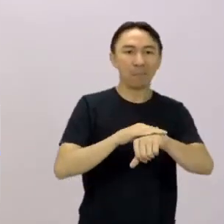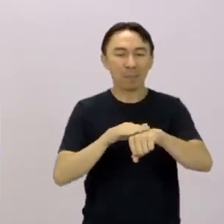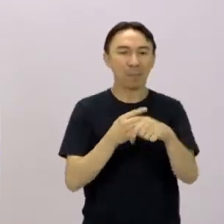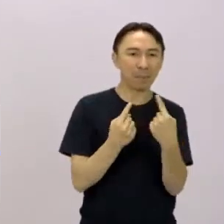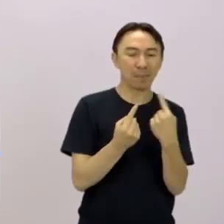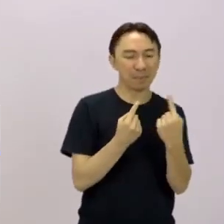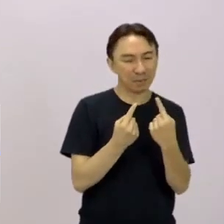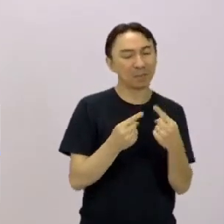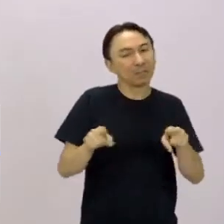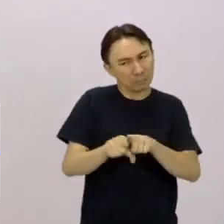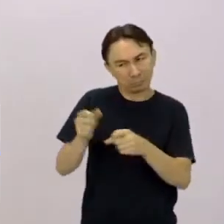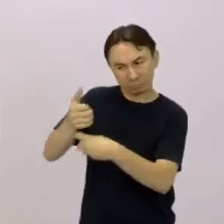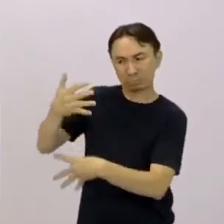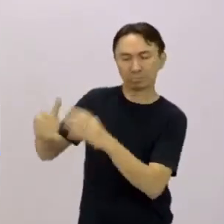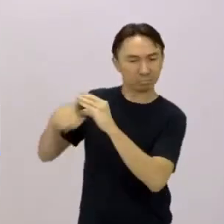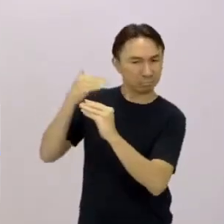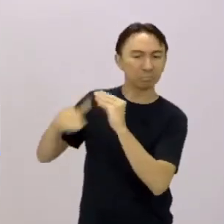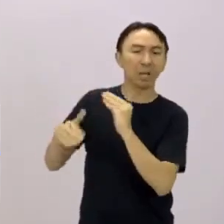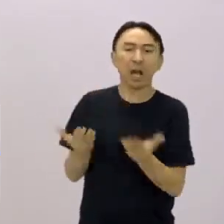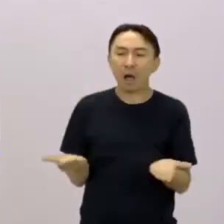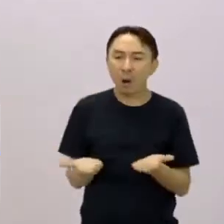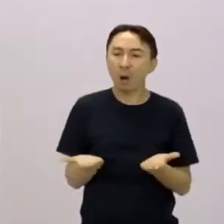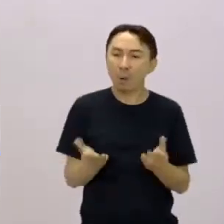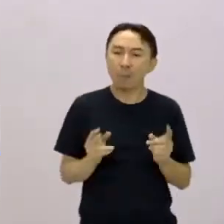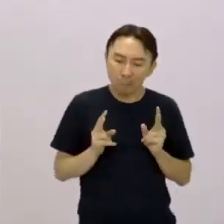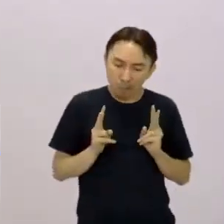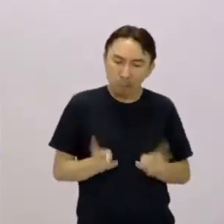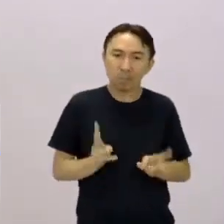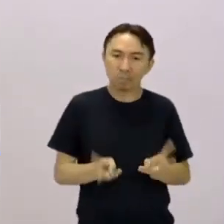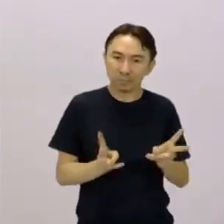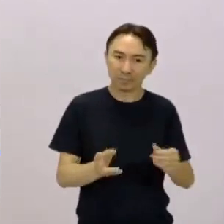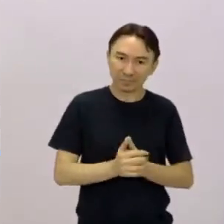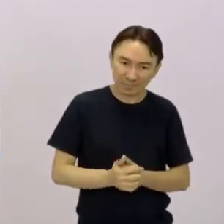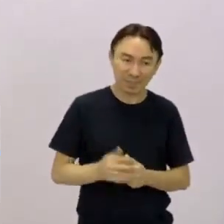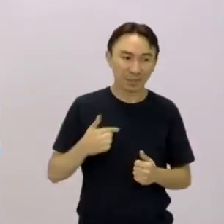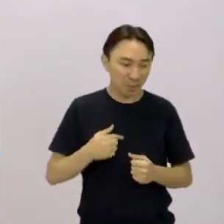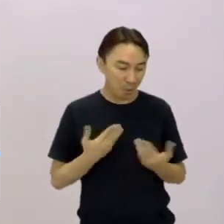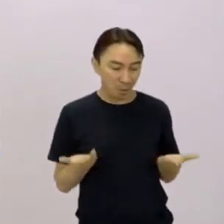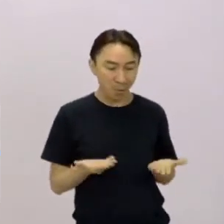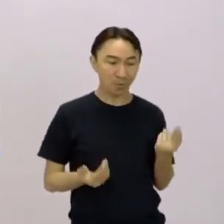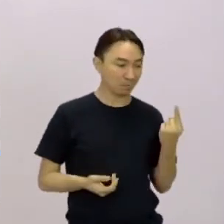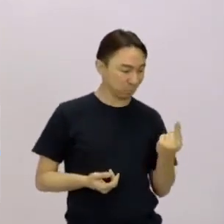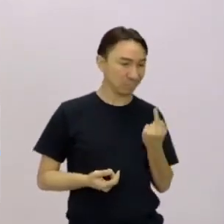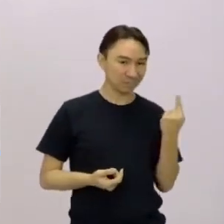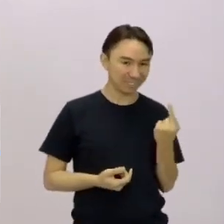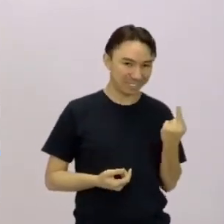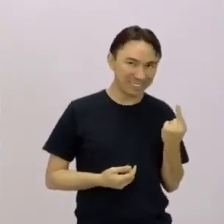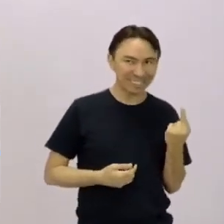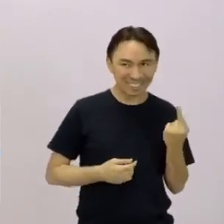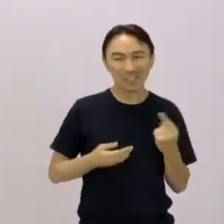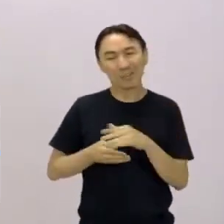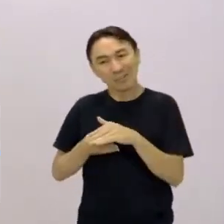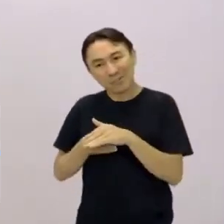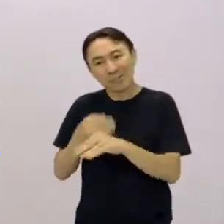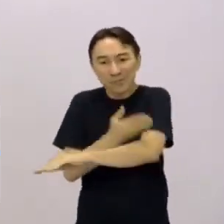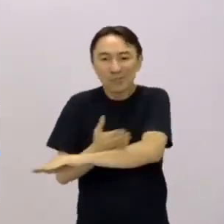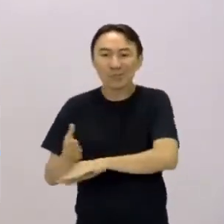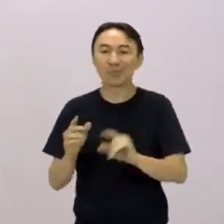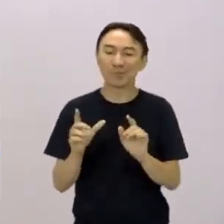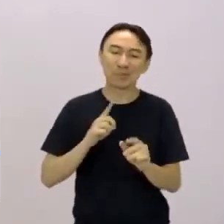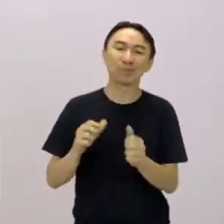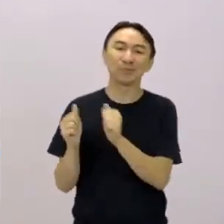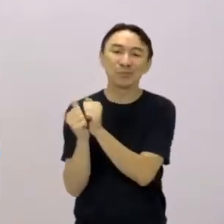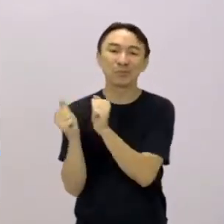a gente está aqui de olho. A gente, uma vírgula, porque eu tô sozinha hoje. Eu tô acostumada a estar sempre com a Juliana, eu já não sei o que é estar sozinha. Então vamos lá. Para